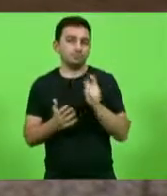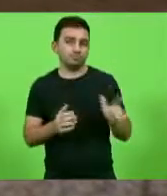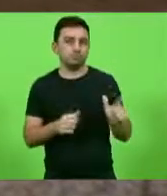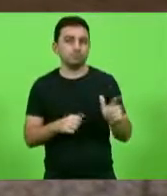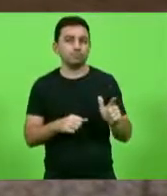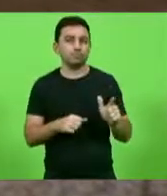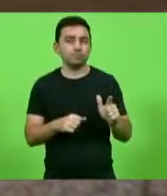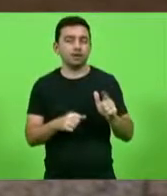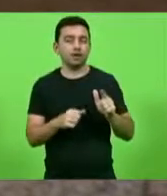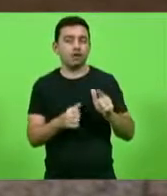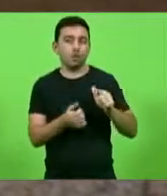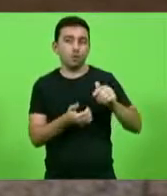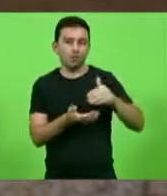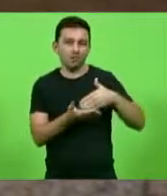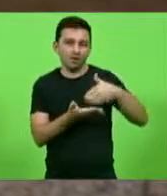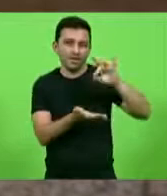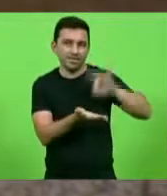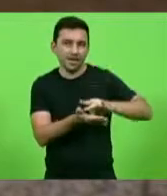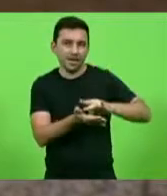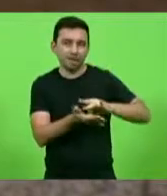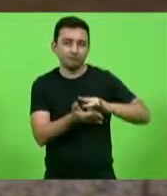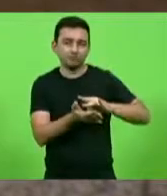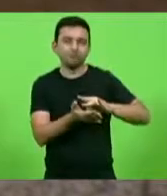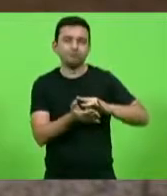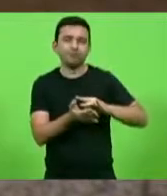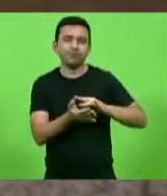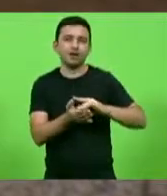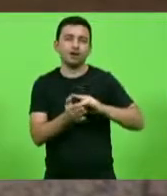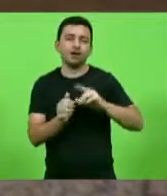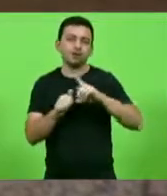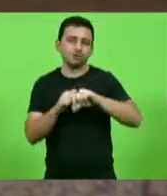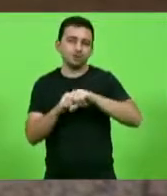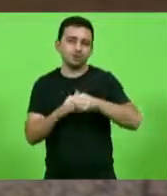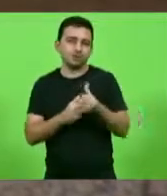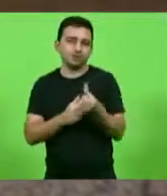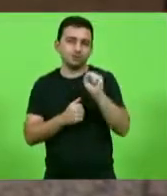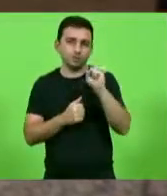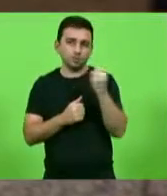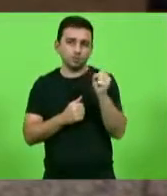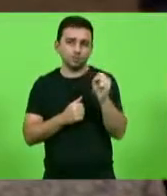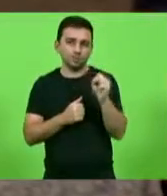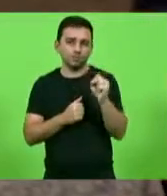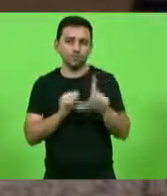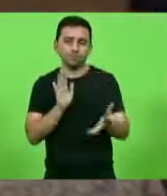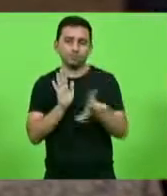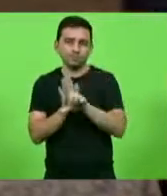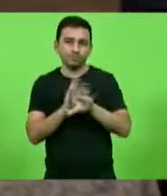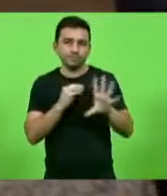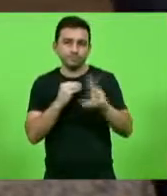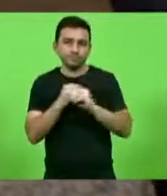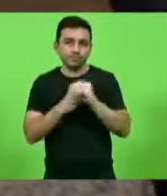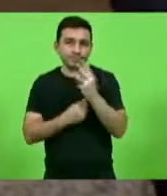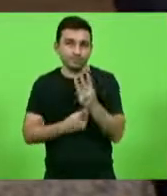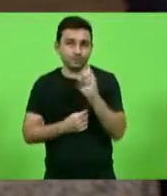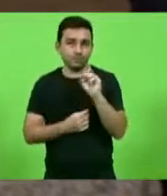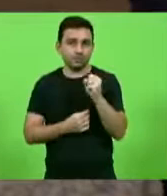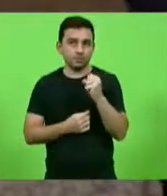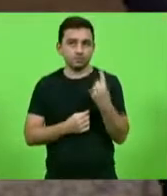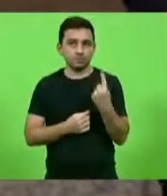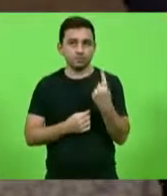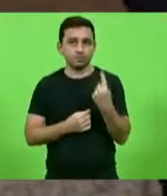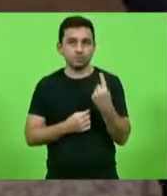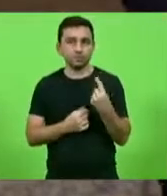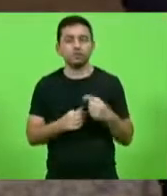incumbência originária, que se encontram dispostas no artigo 68 da Lei Complementar 381.